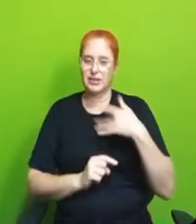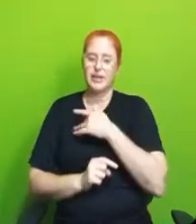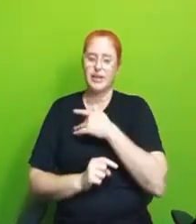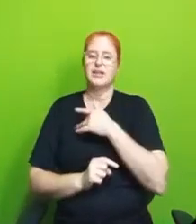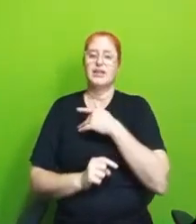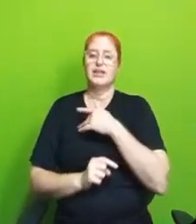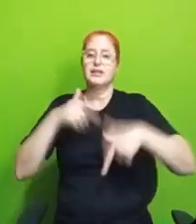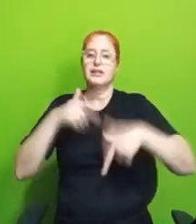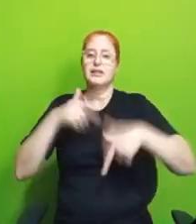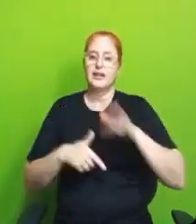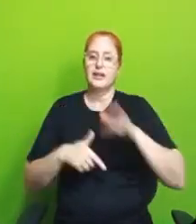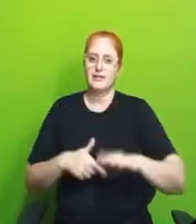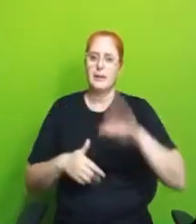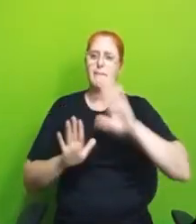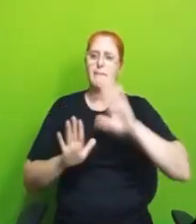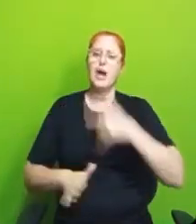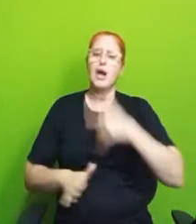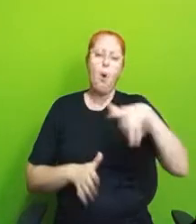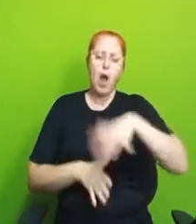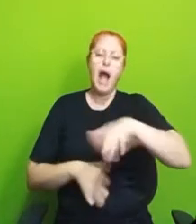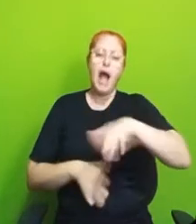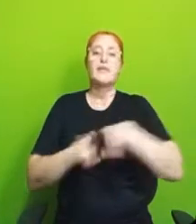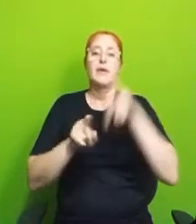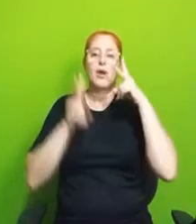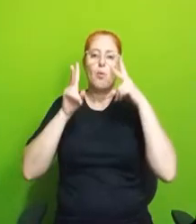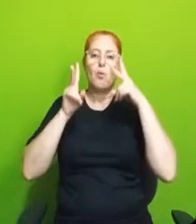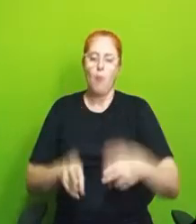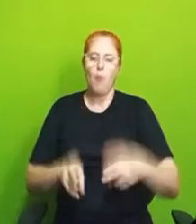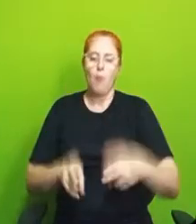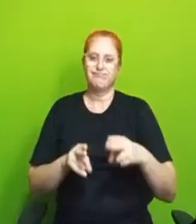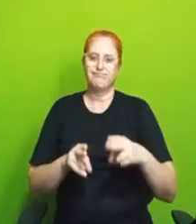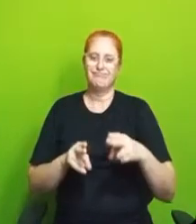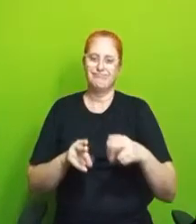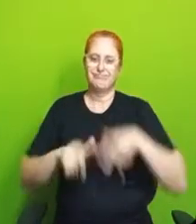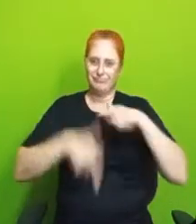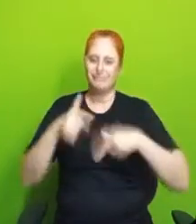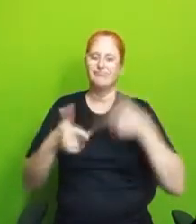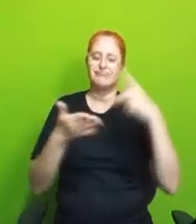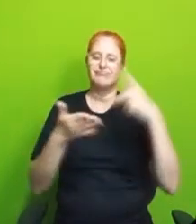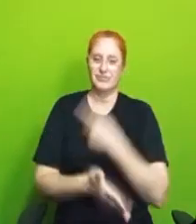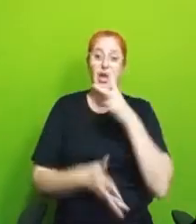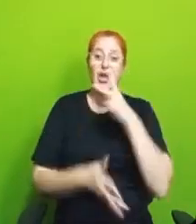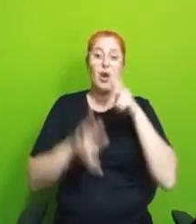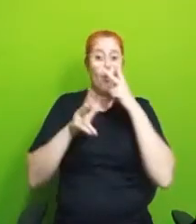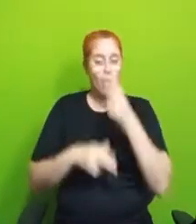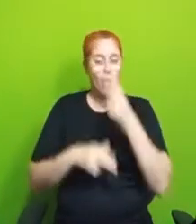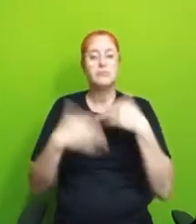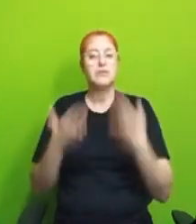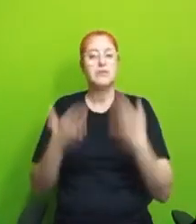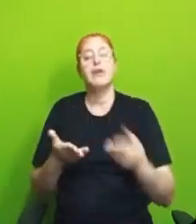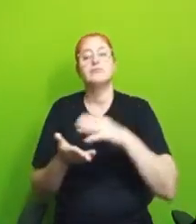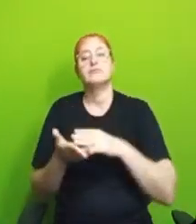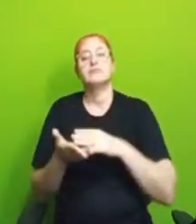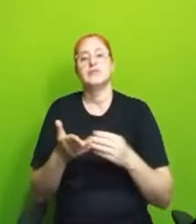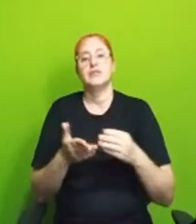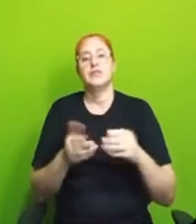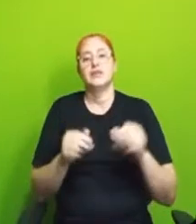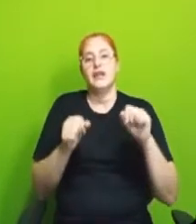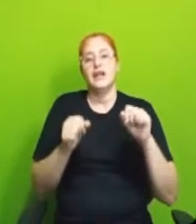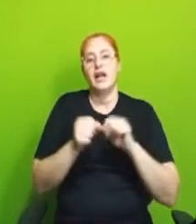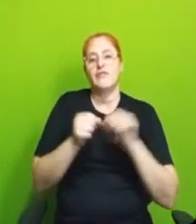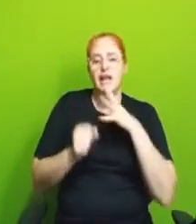que mostram, né, que a mesma situação também acontece. Muitas vezes se faz a crítica de que é o modelo neoliberal